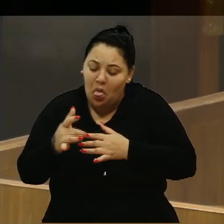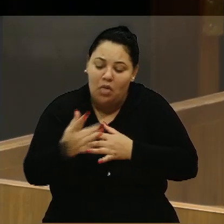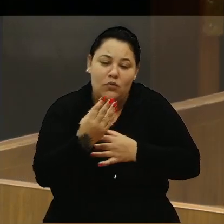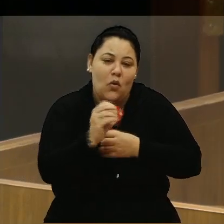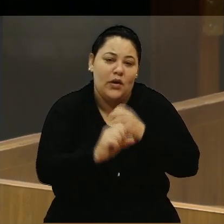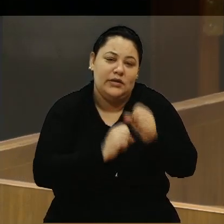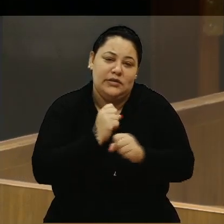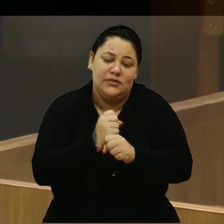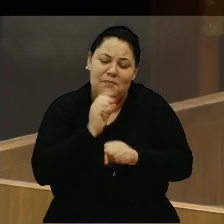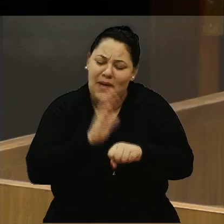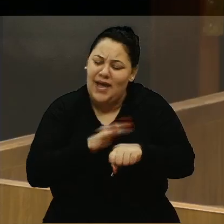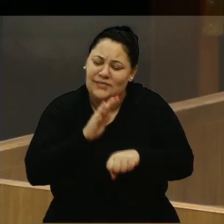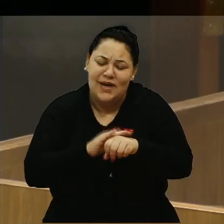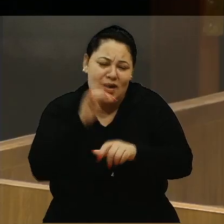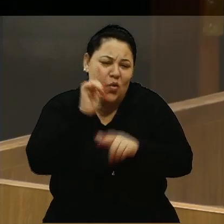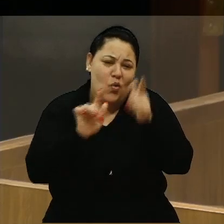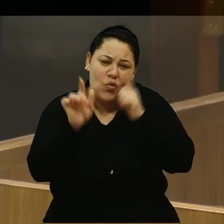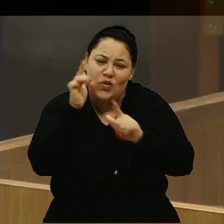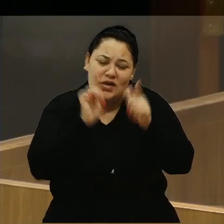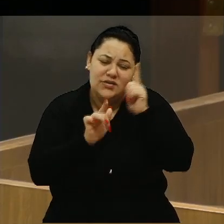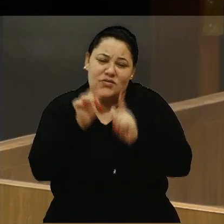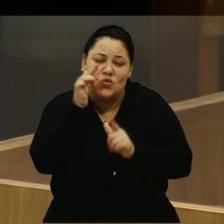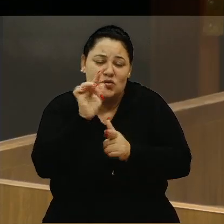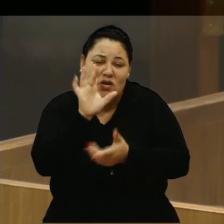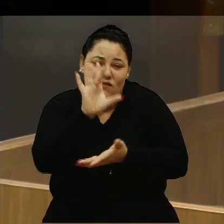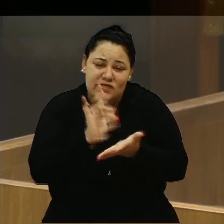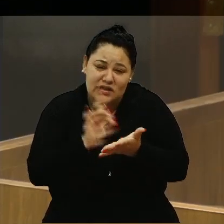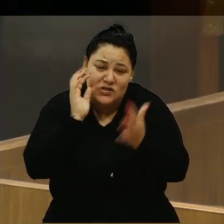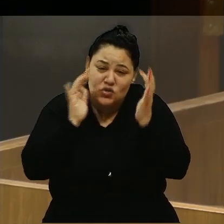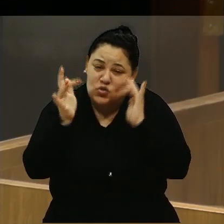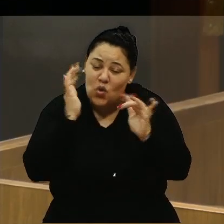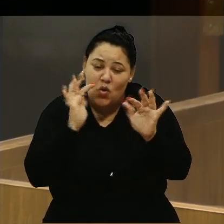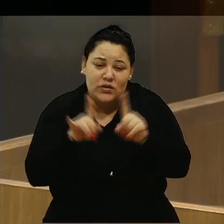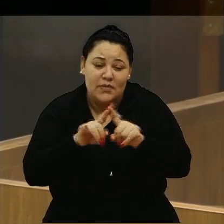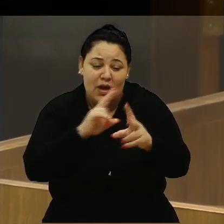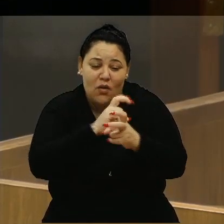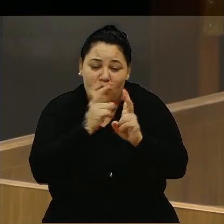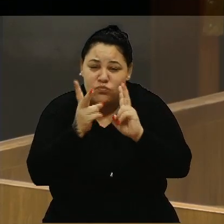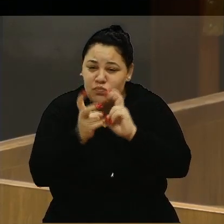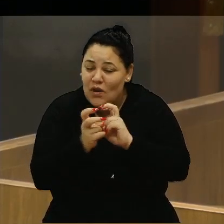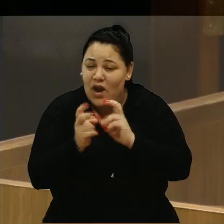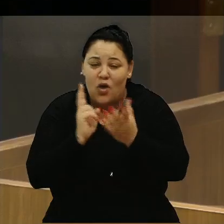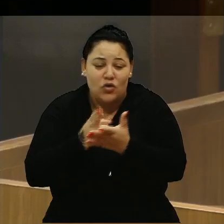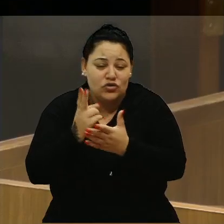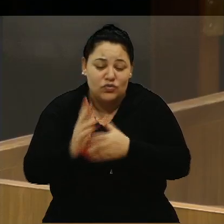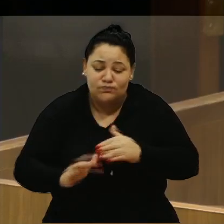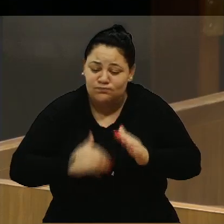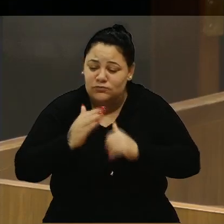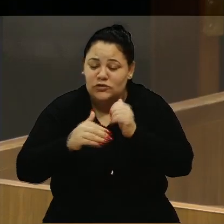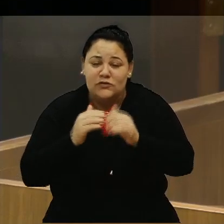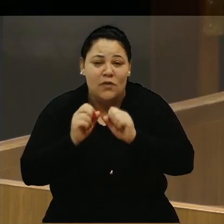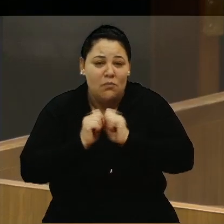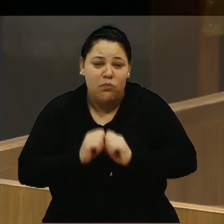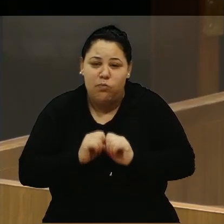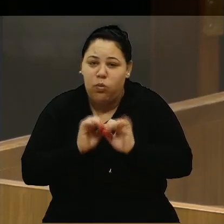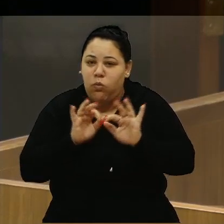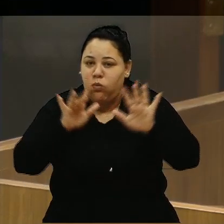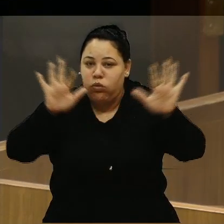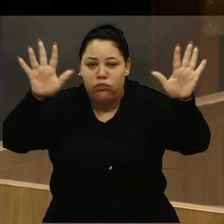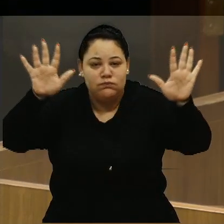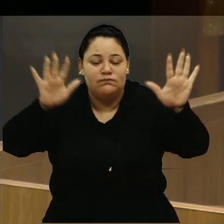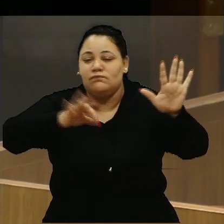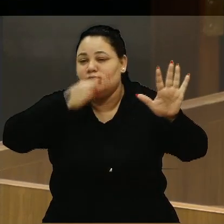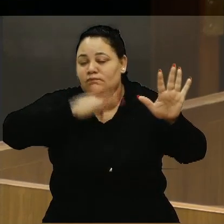mais conquistas e realizações. Que a capoeira continue a ecoar nos 4 cantos de nossa cidade, levando consigo